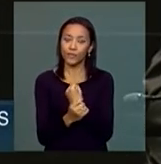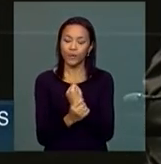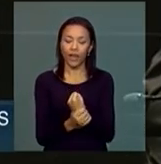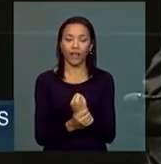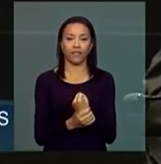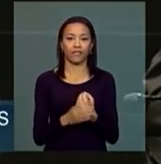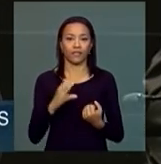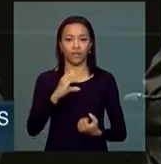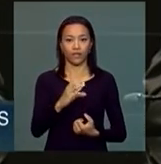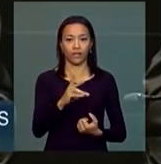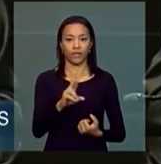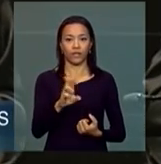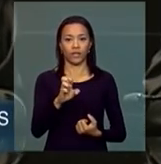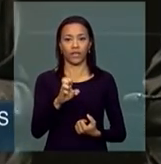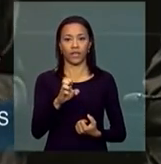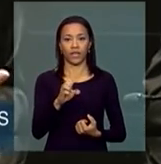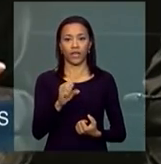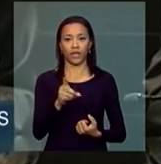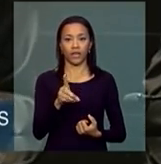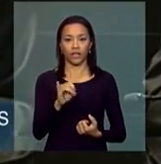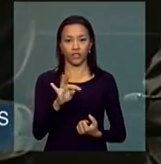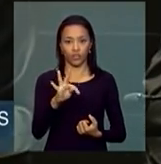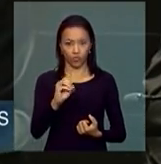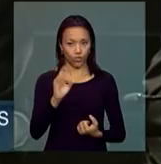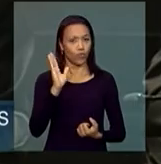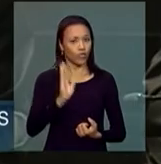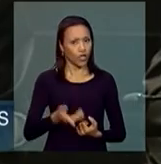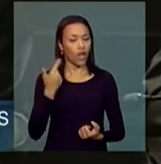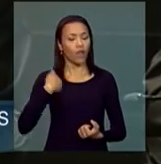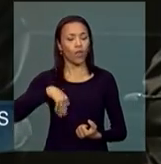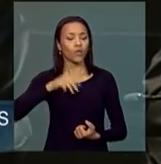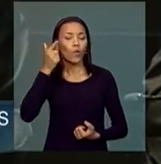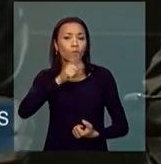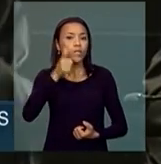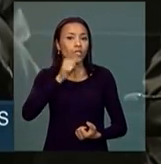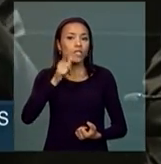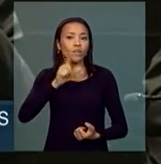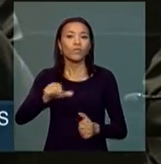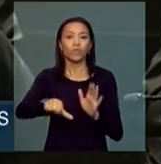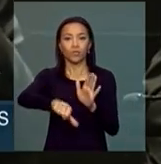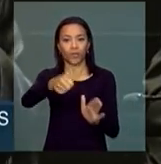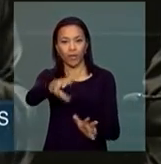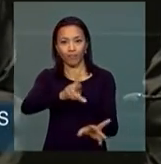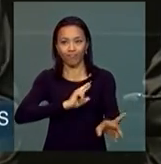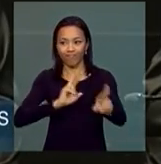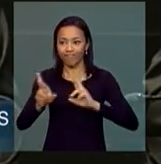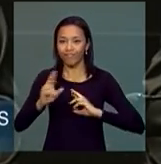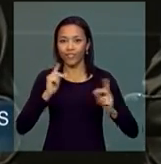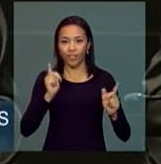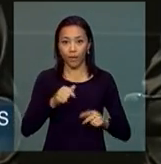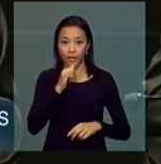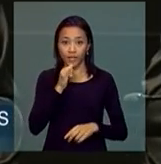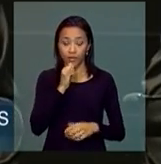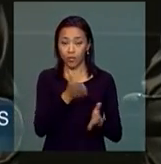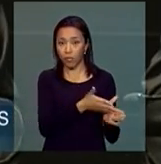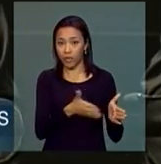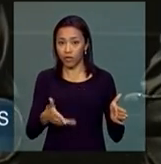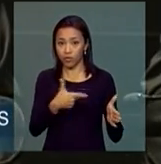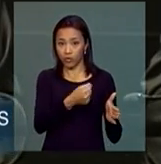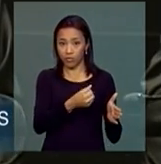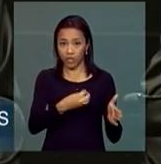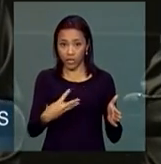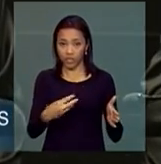estamos fazendo. E nós já colhemos, já estamos colhendo os primeiros resultados. No período de 2003 a